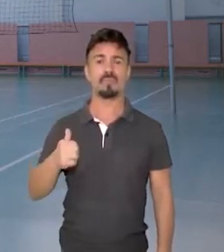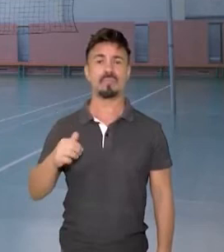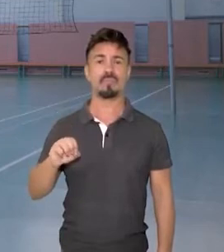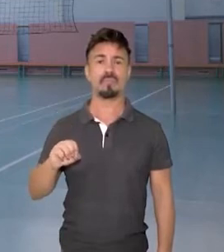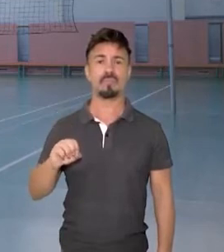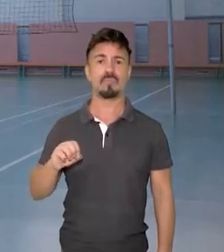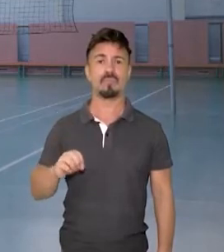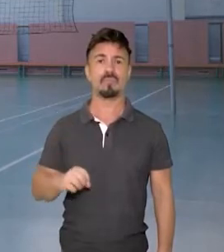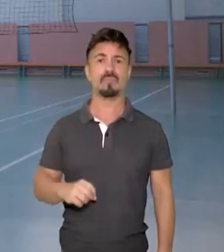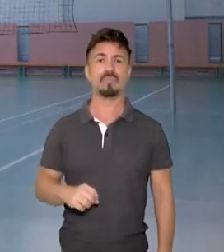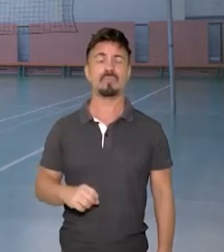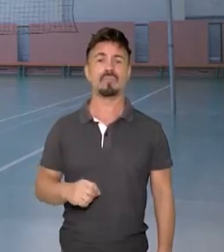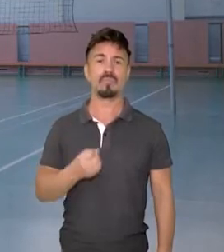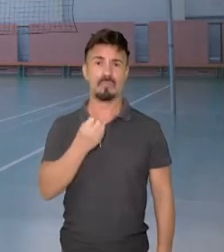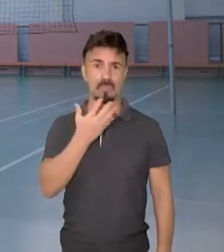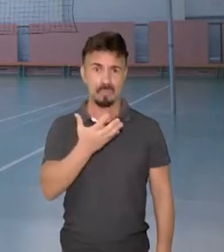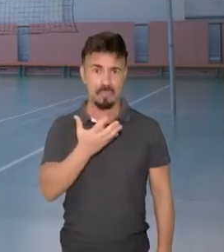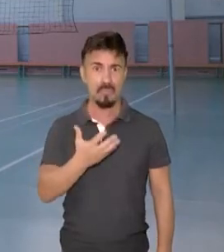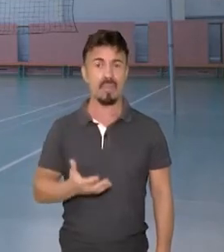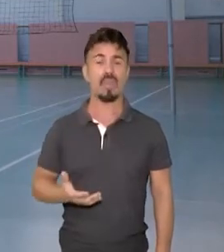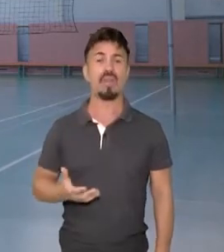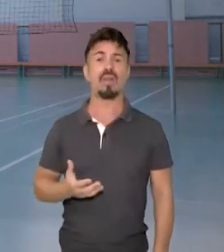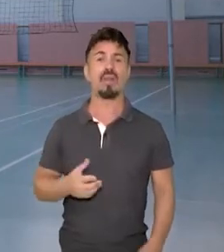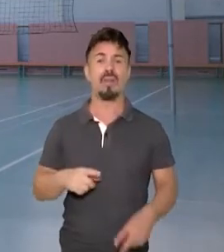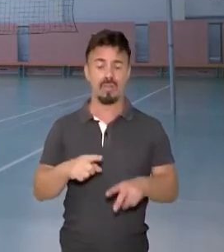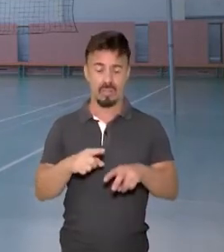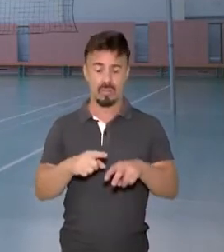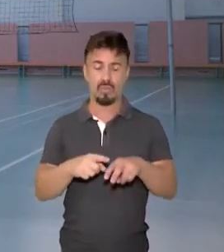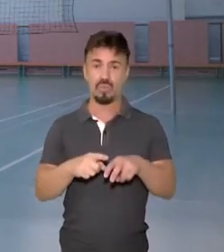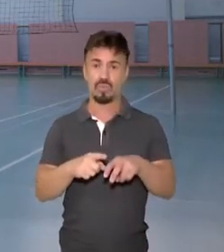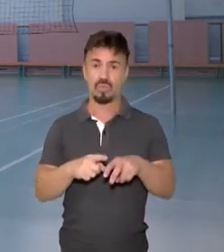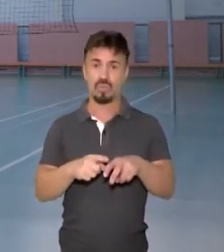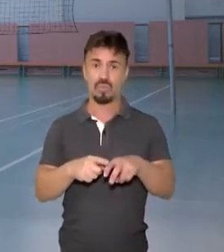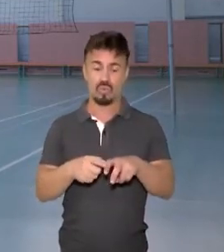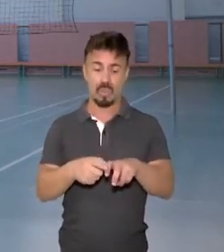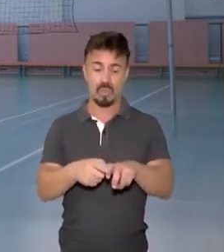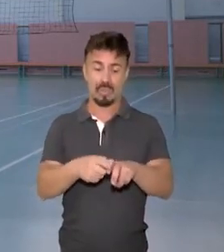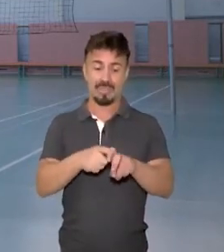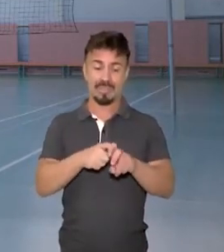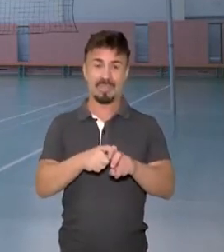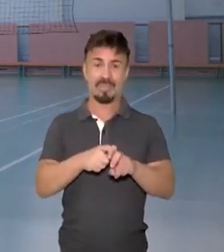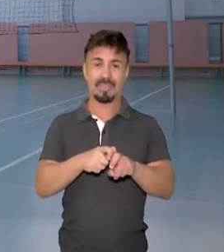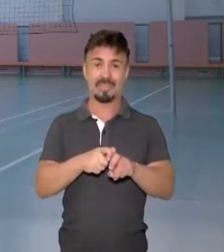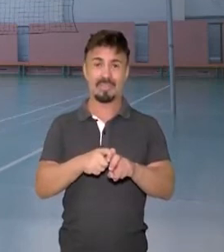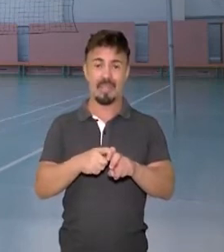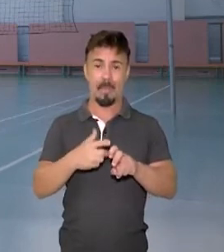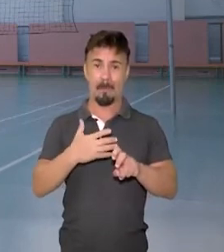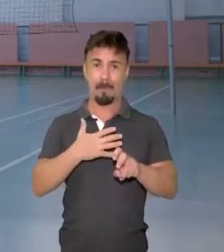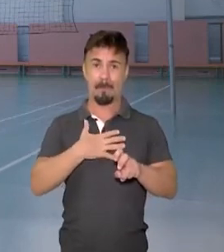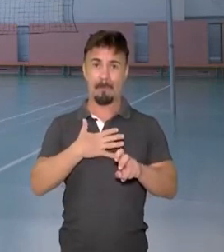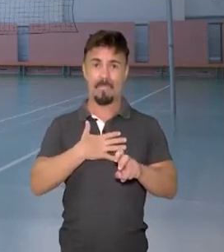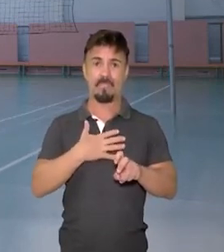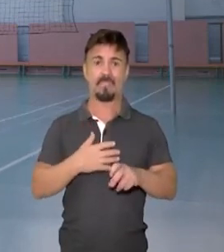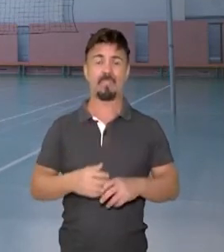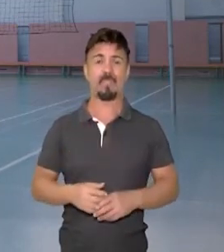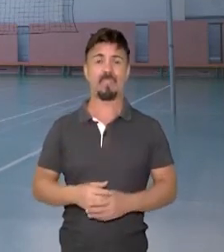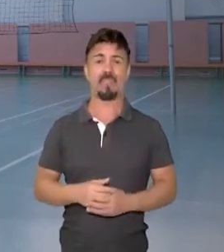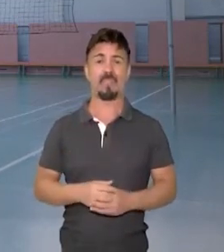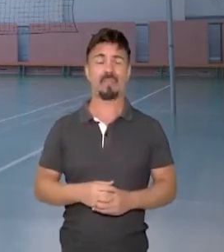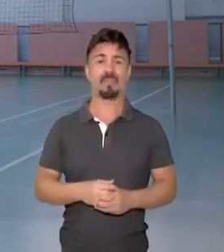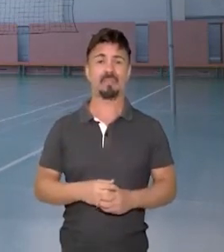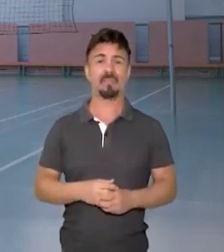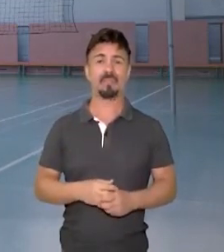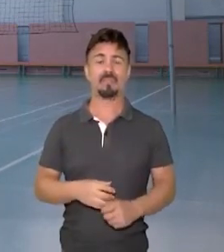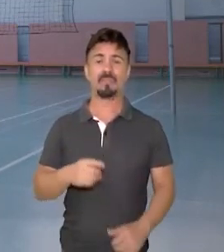nove dez Beleza agora o joelho a puxa bem até ele chegar uma proximidade à proximidade próximo do torque da